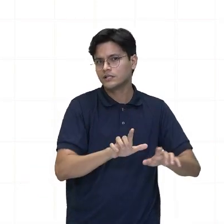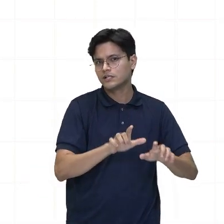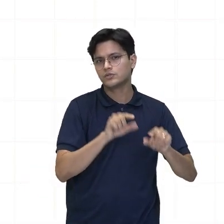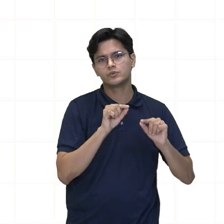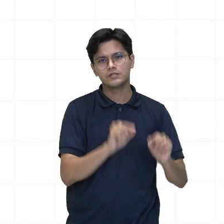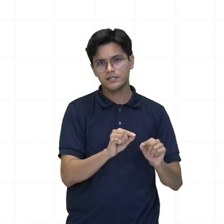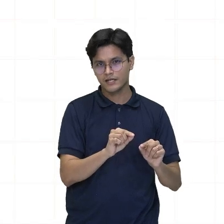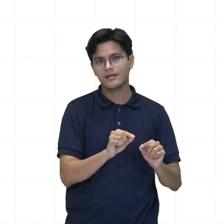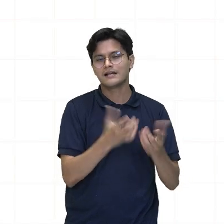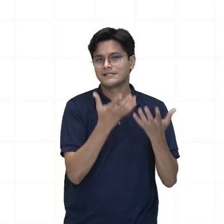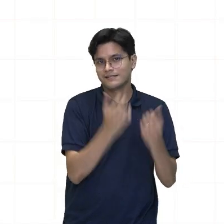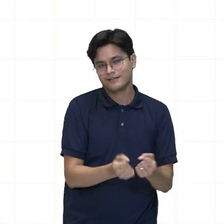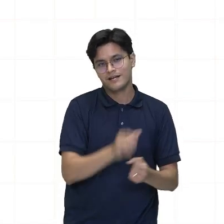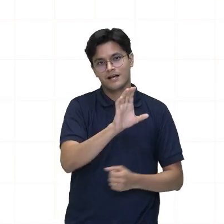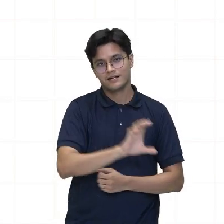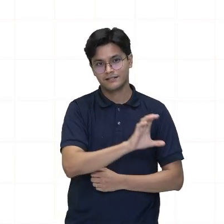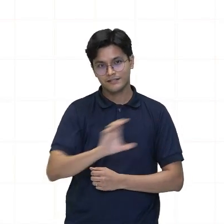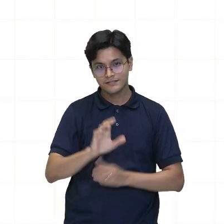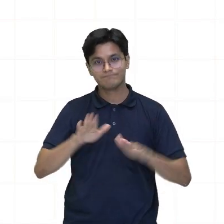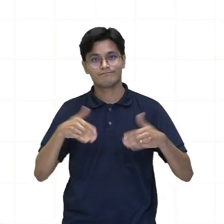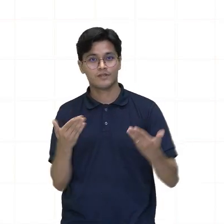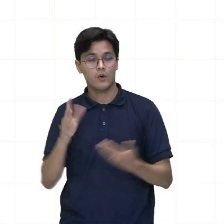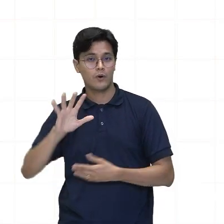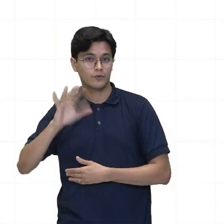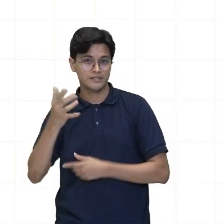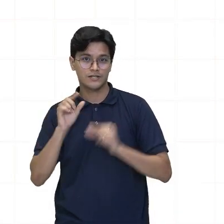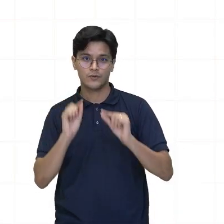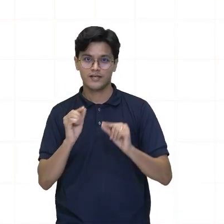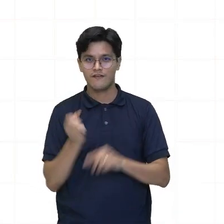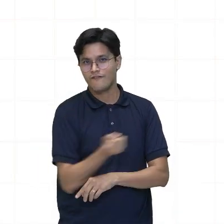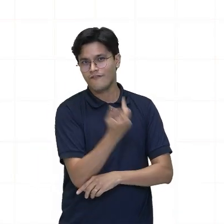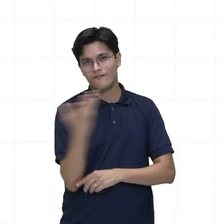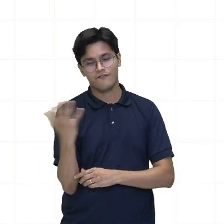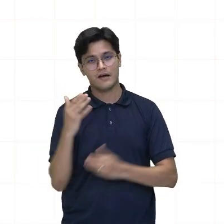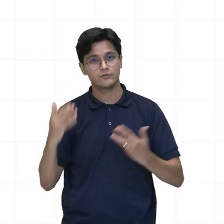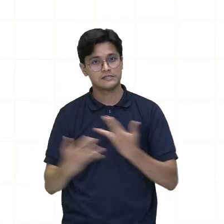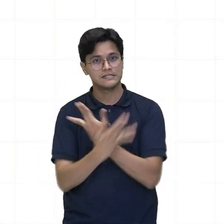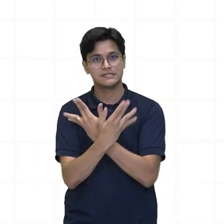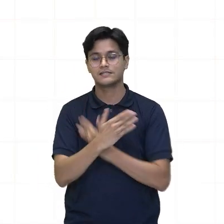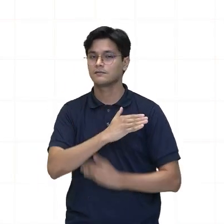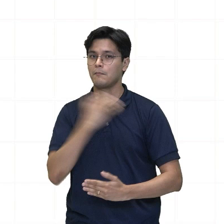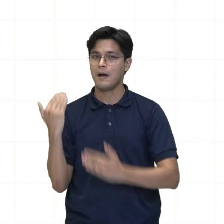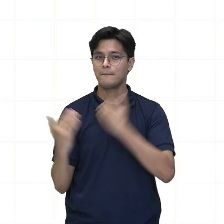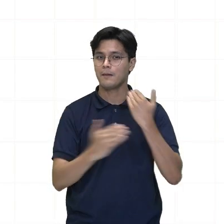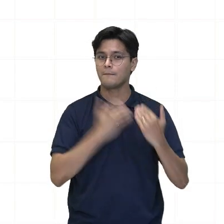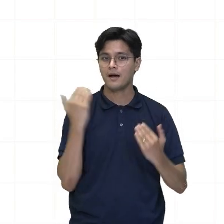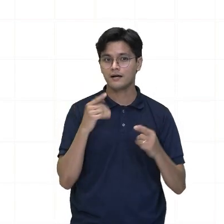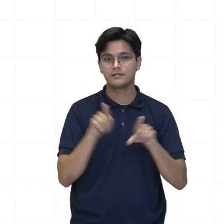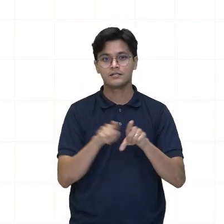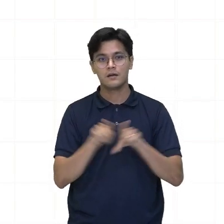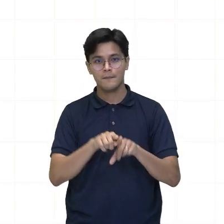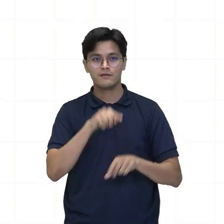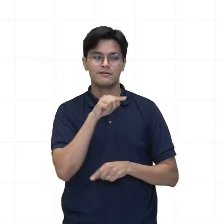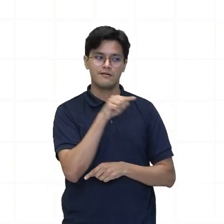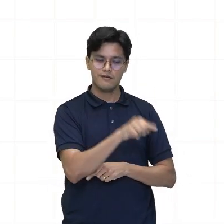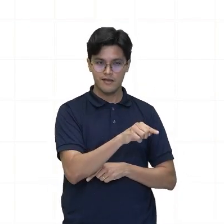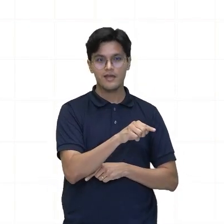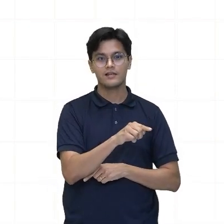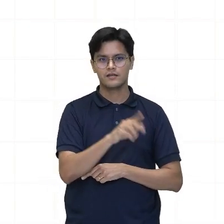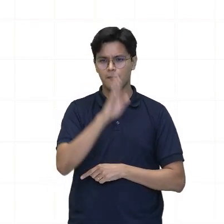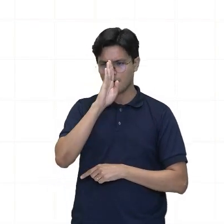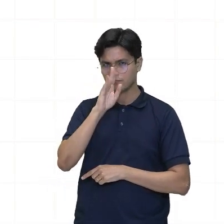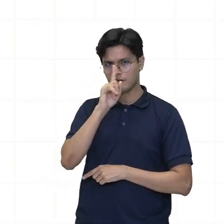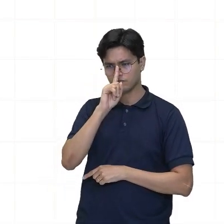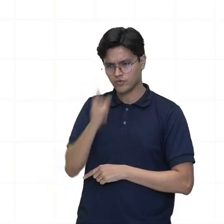e Atahualpa ordenou a morte de Huáscar para evitar uma aliança com os espanhóis. Lembrem que eu falei para